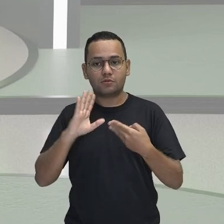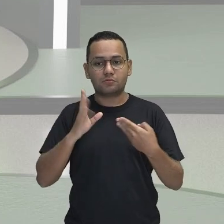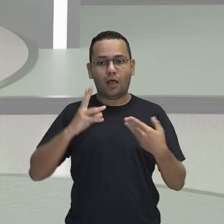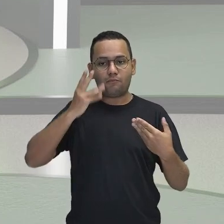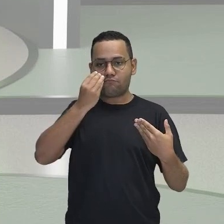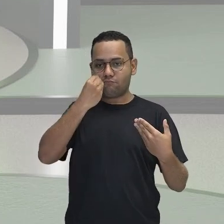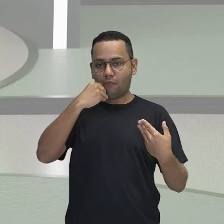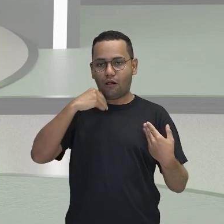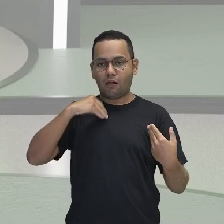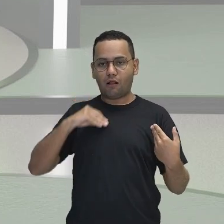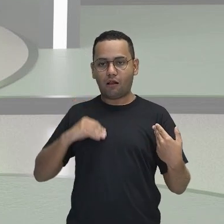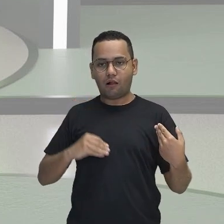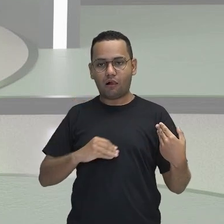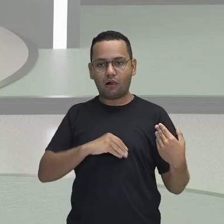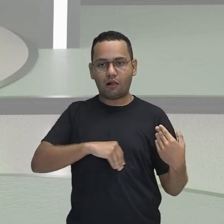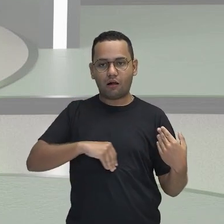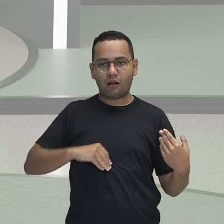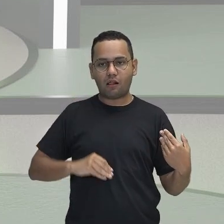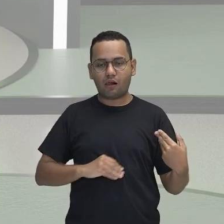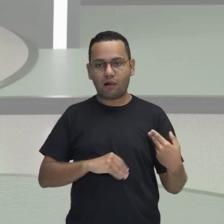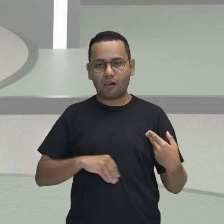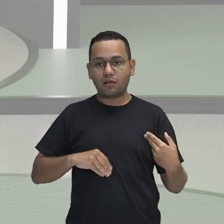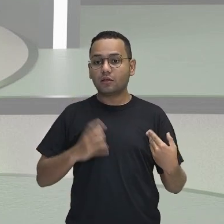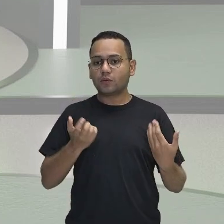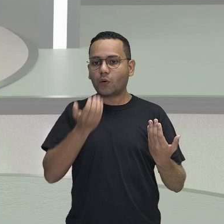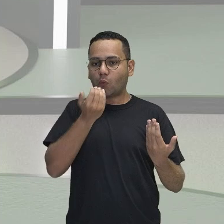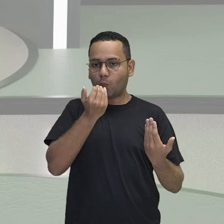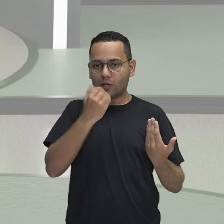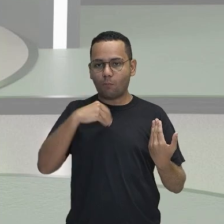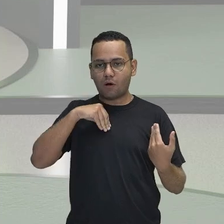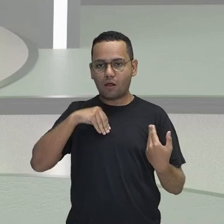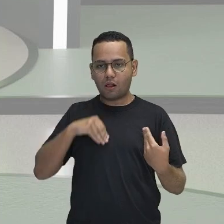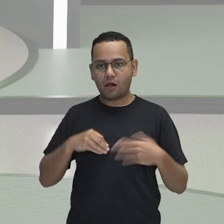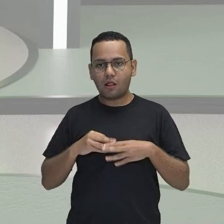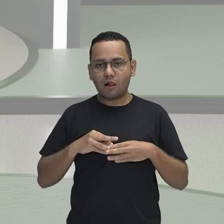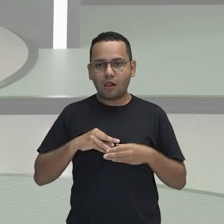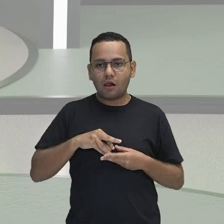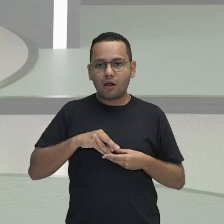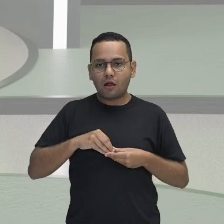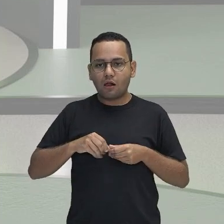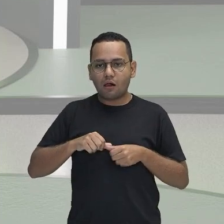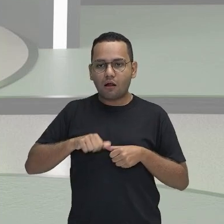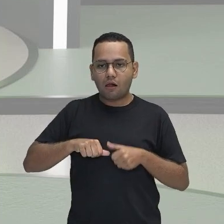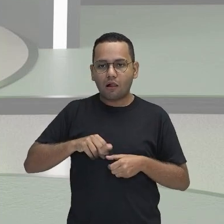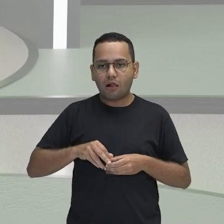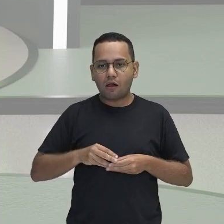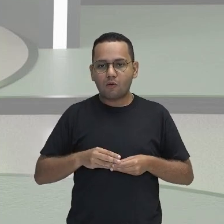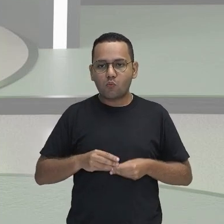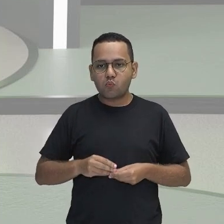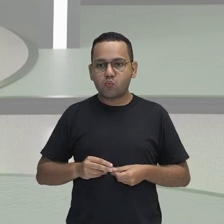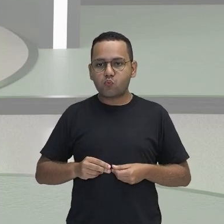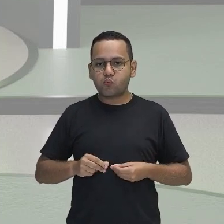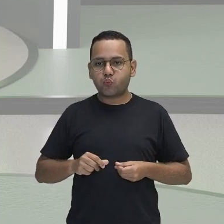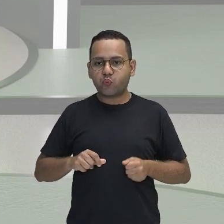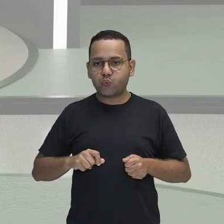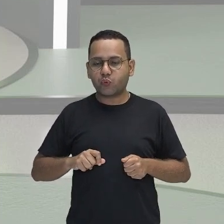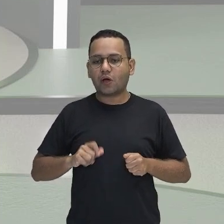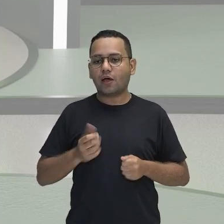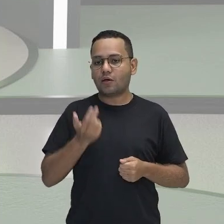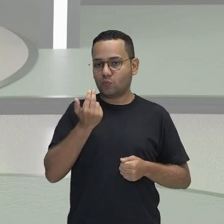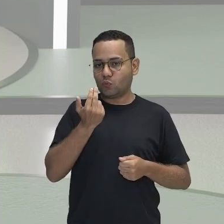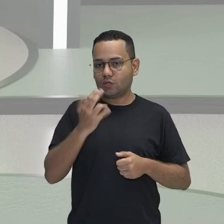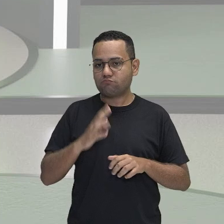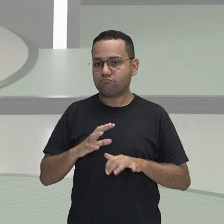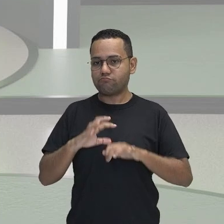que faz a transformação dos alimentos que ingerimos em nutrientes a serem absorvidos na